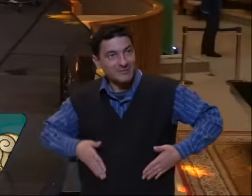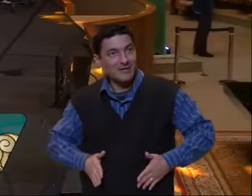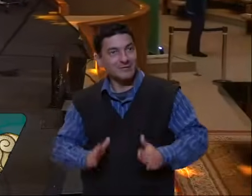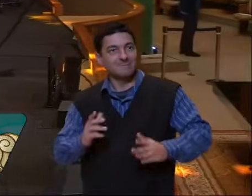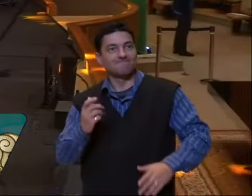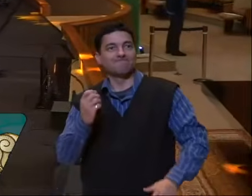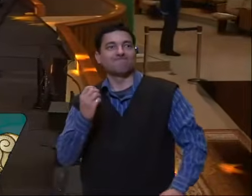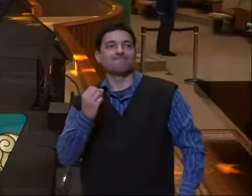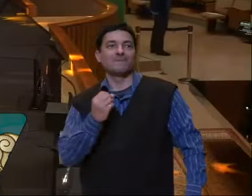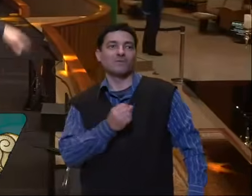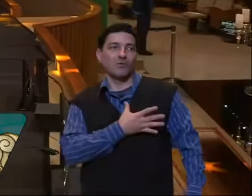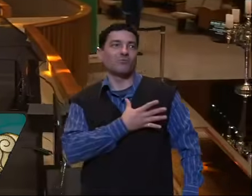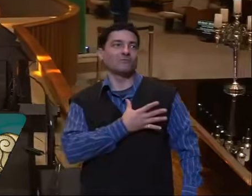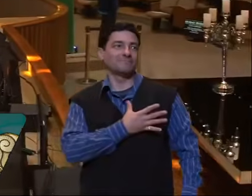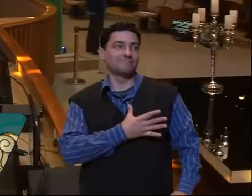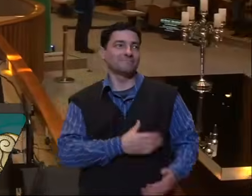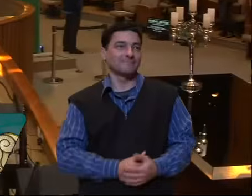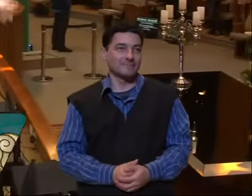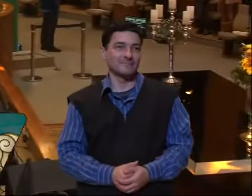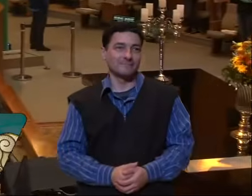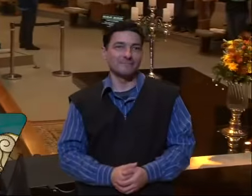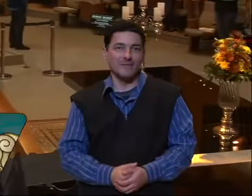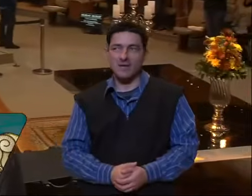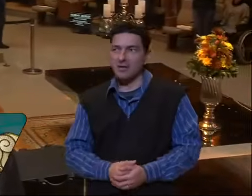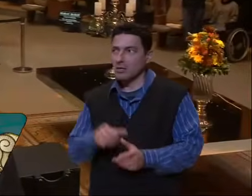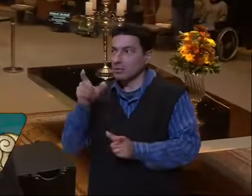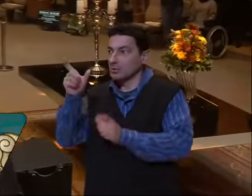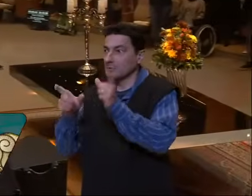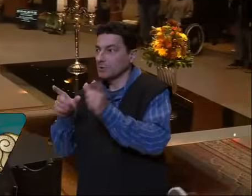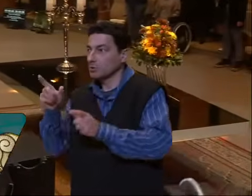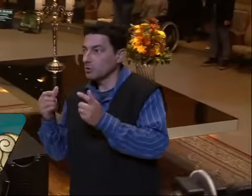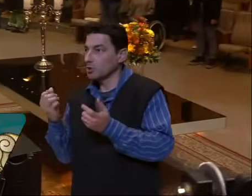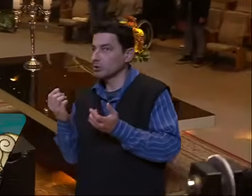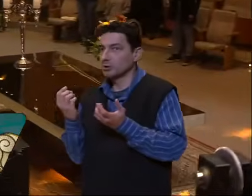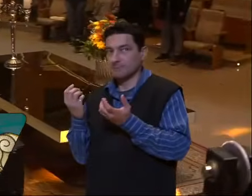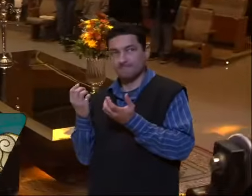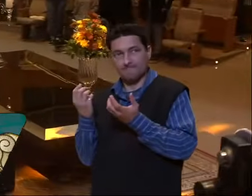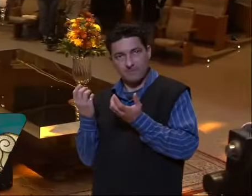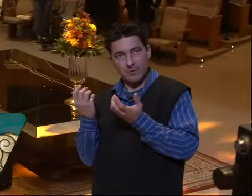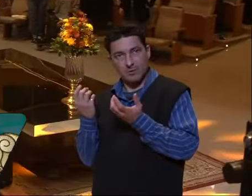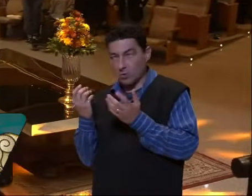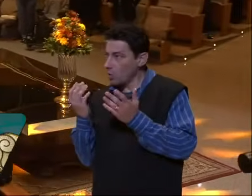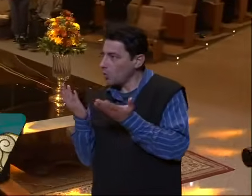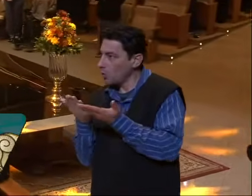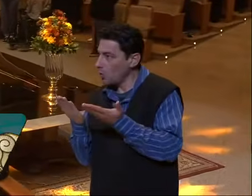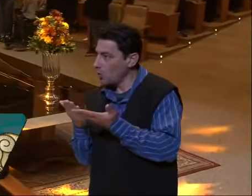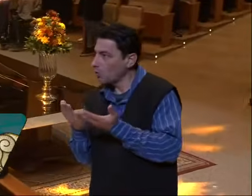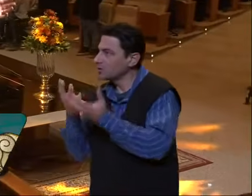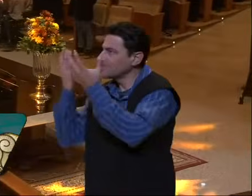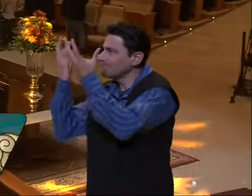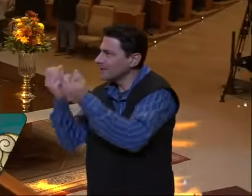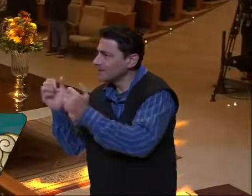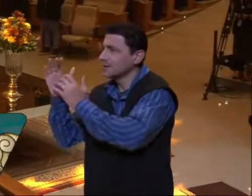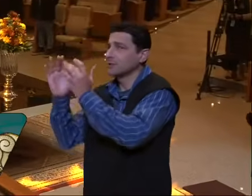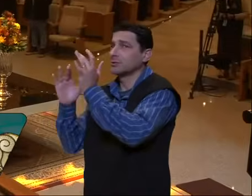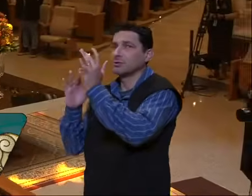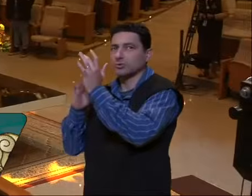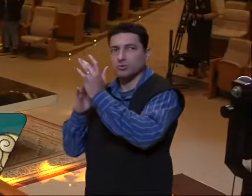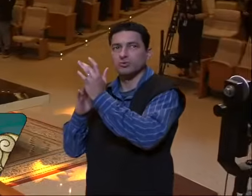nascer de novo neste lugar. Pessoas hoje vão entregar a vida para Jesus. Pessoas hoje estão ouvindo a